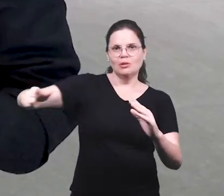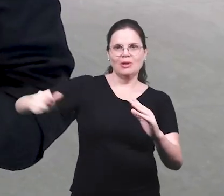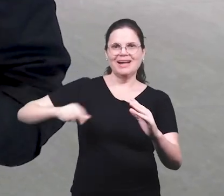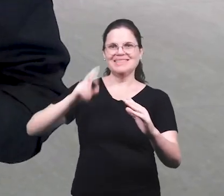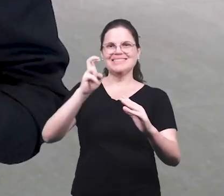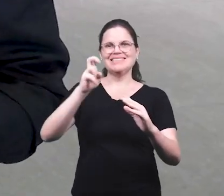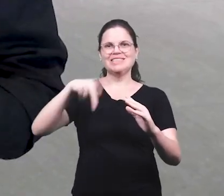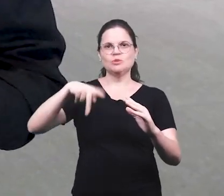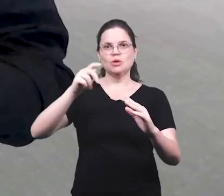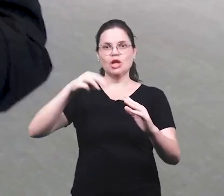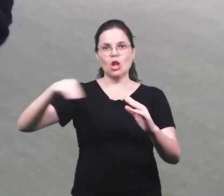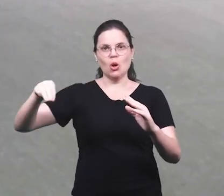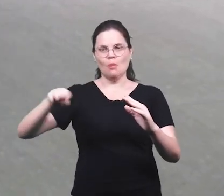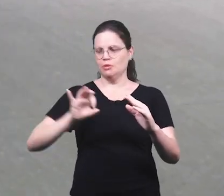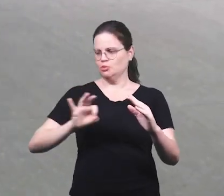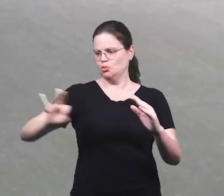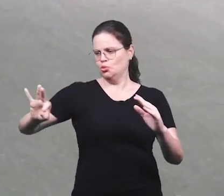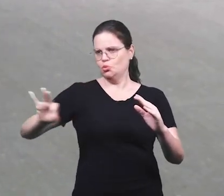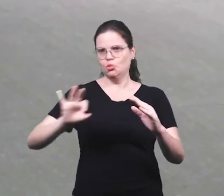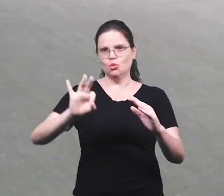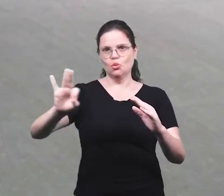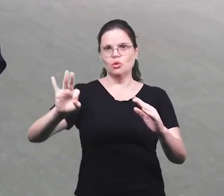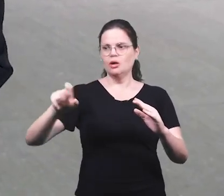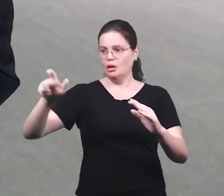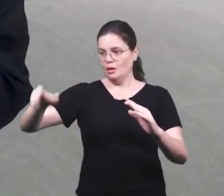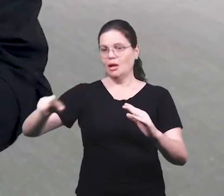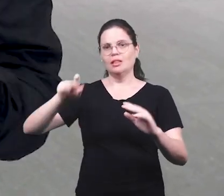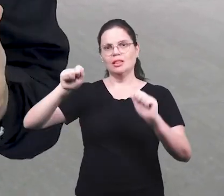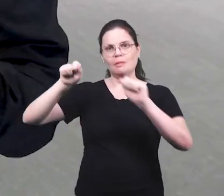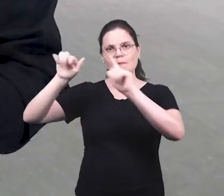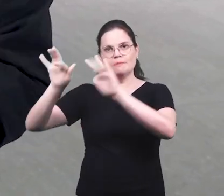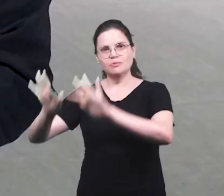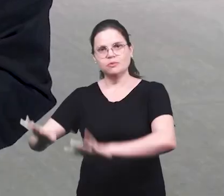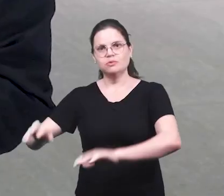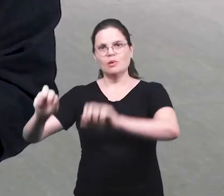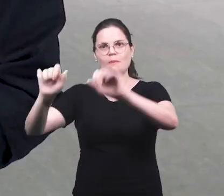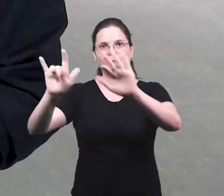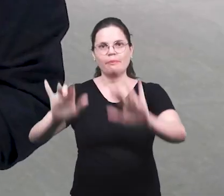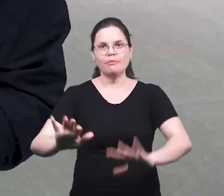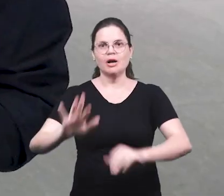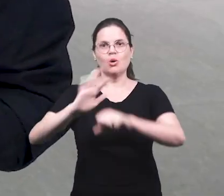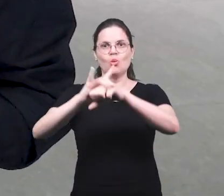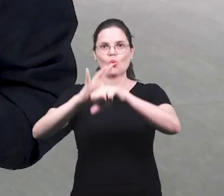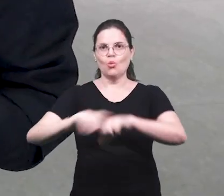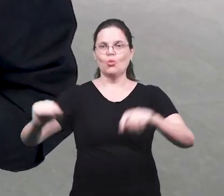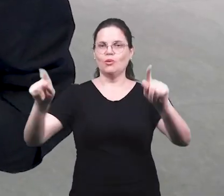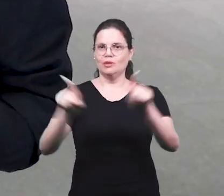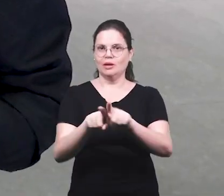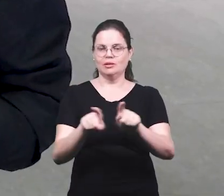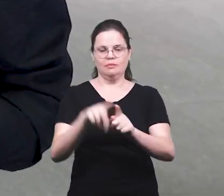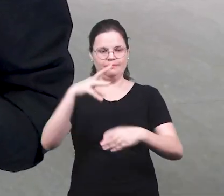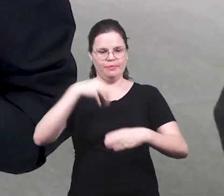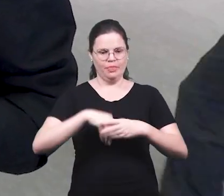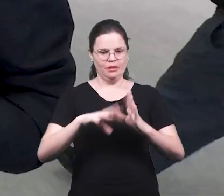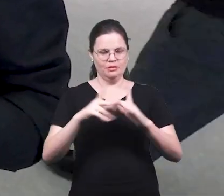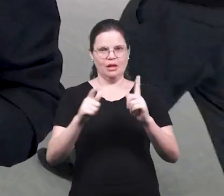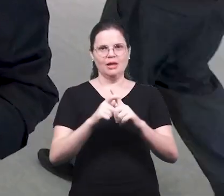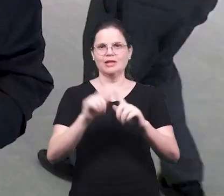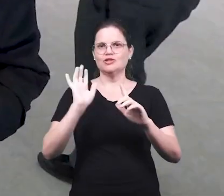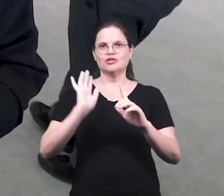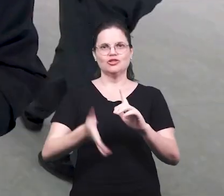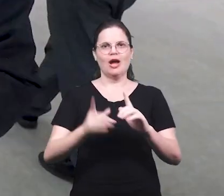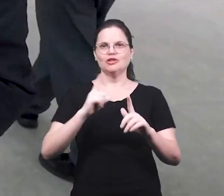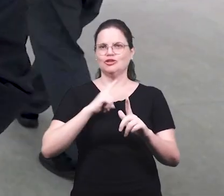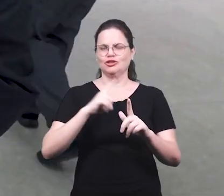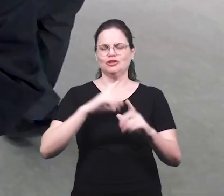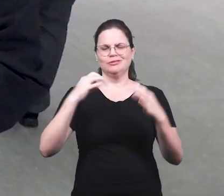muitas pessoas foram curadas, não só dentro do templo era muito comum, mas na distância, até